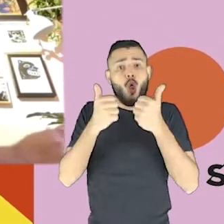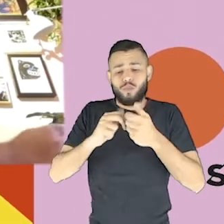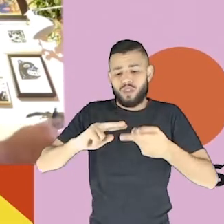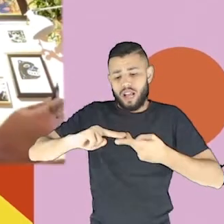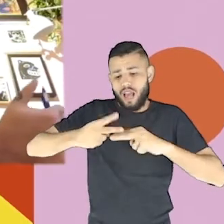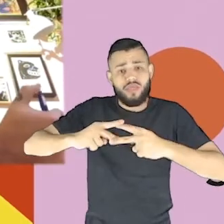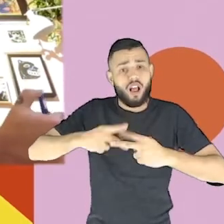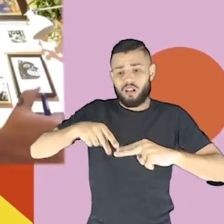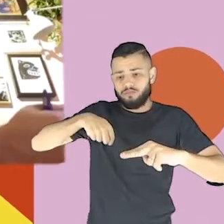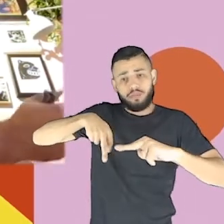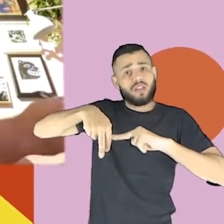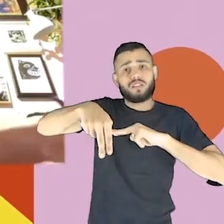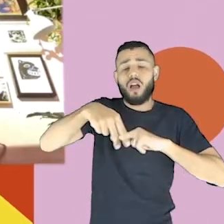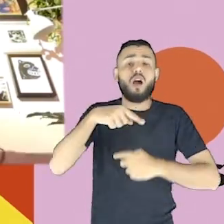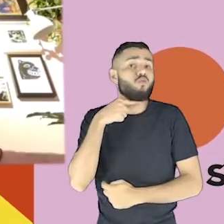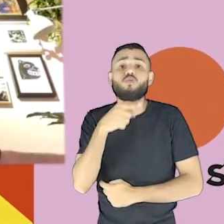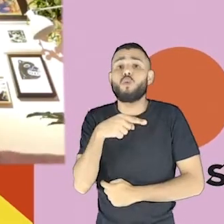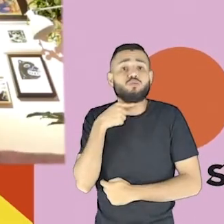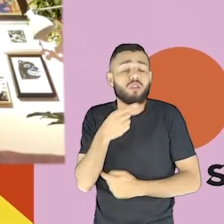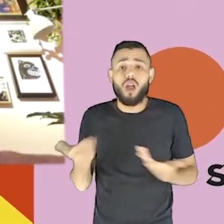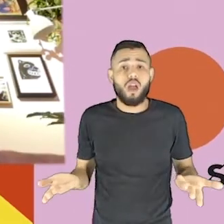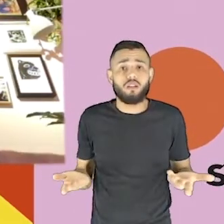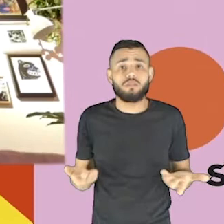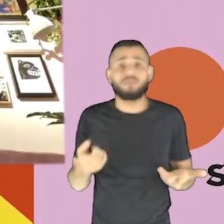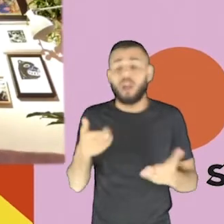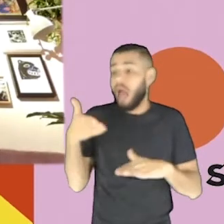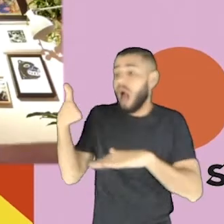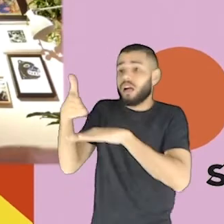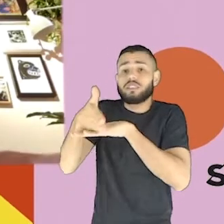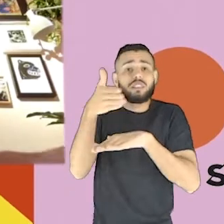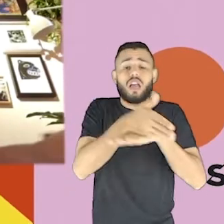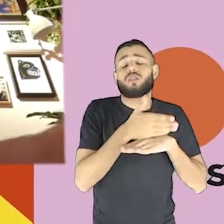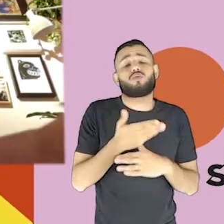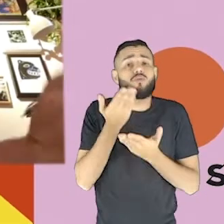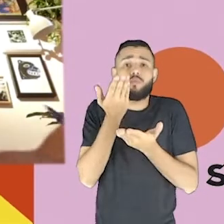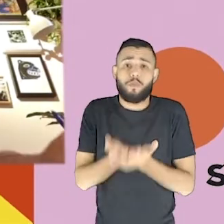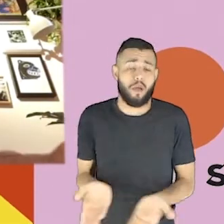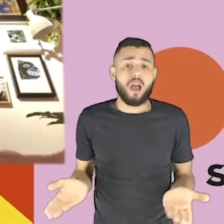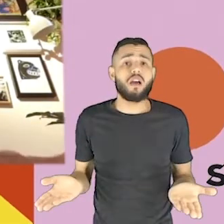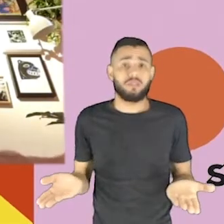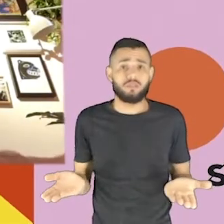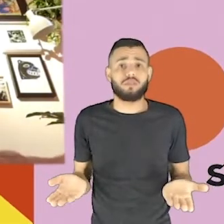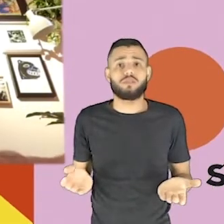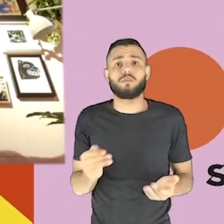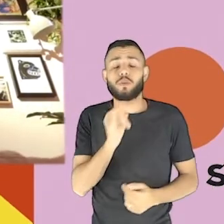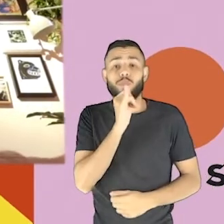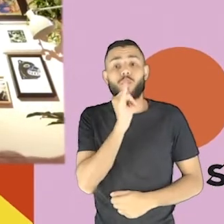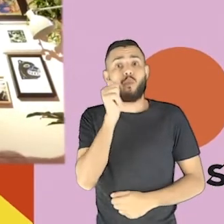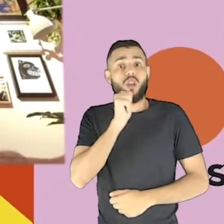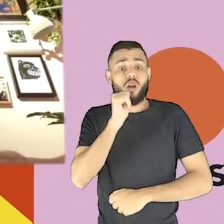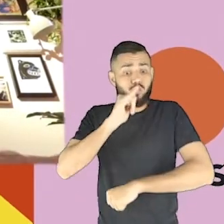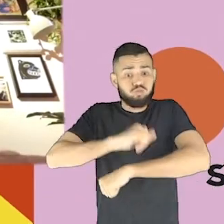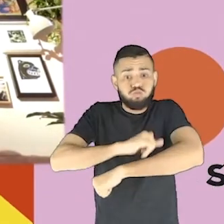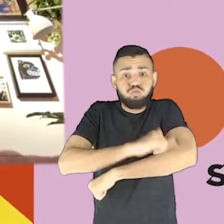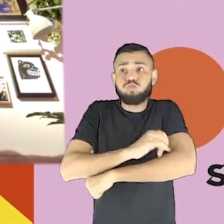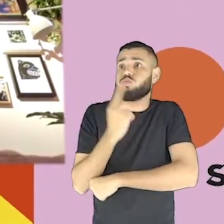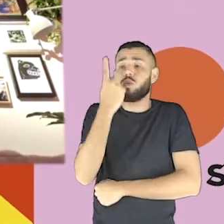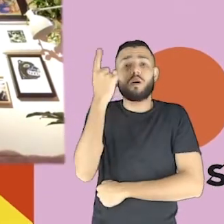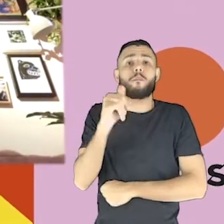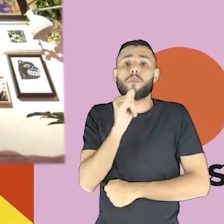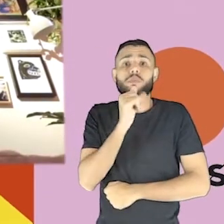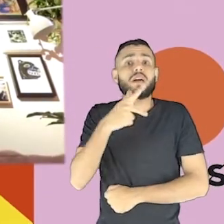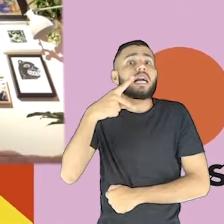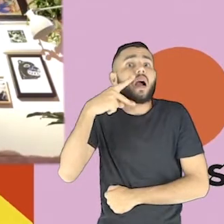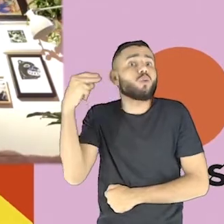consegue passar numa catraca. Você perde os acessos, né? Você não tem Tem mulher gorda maior, por exemplo, que tem que